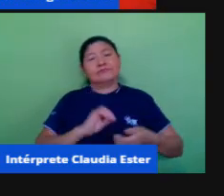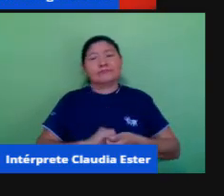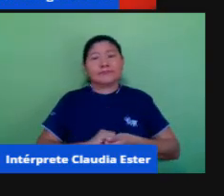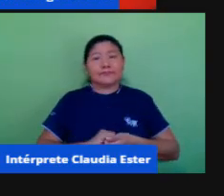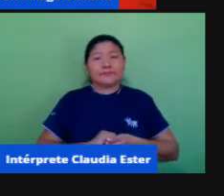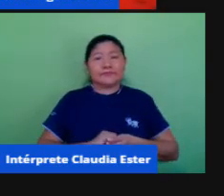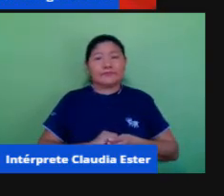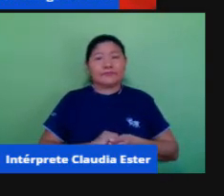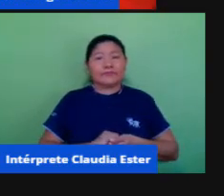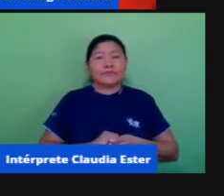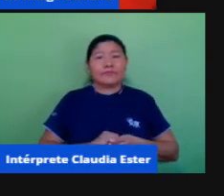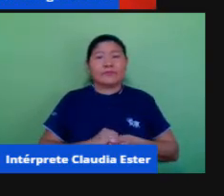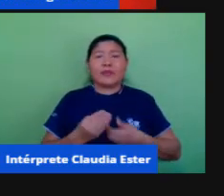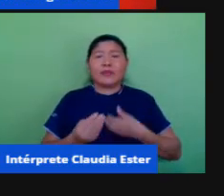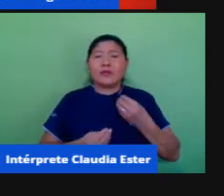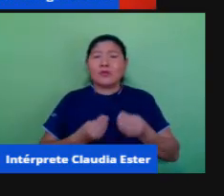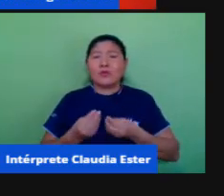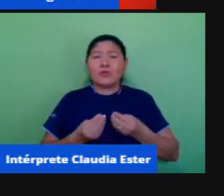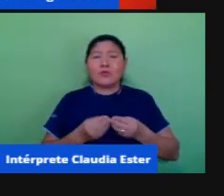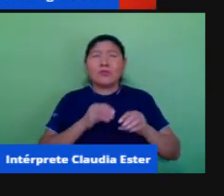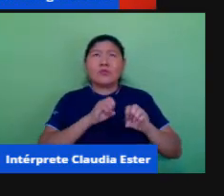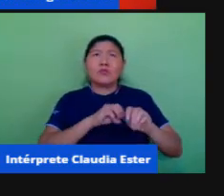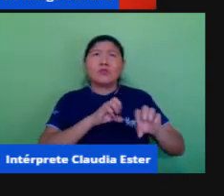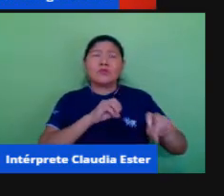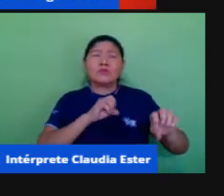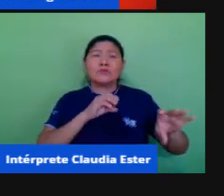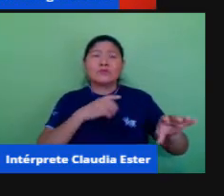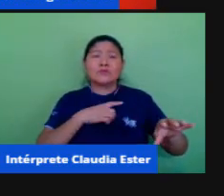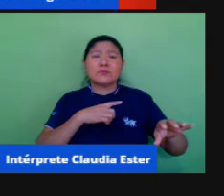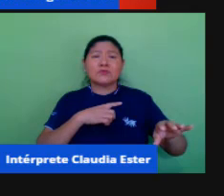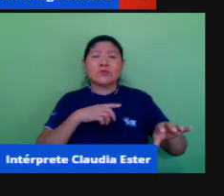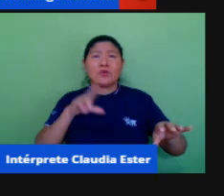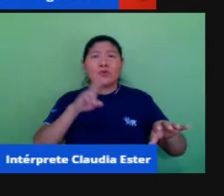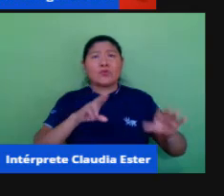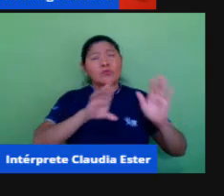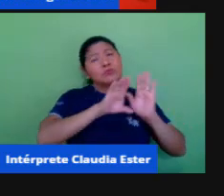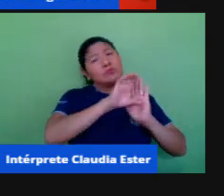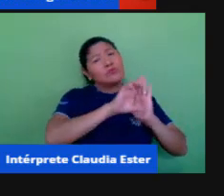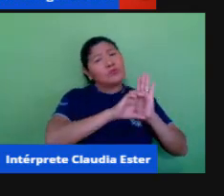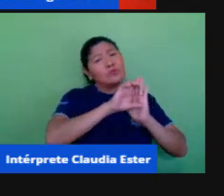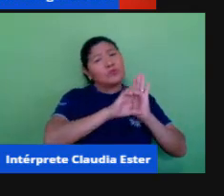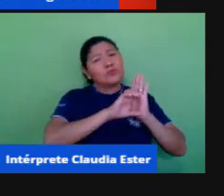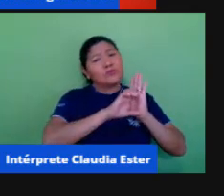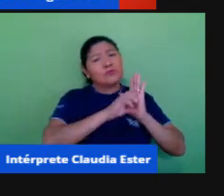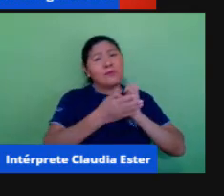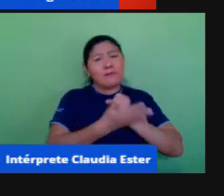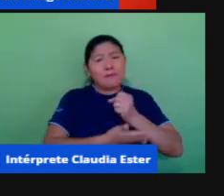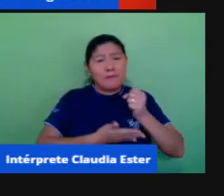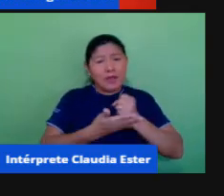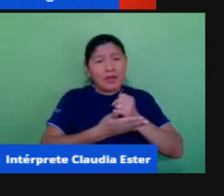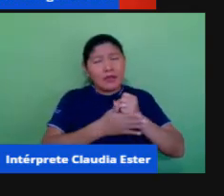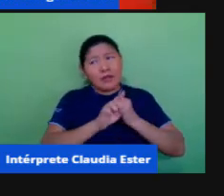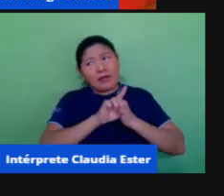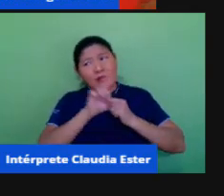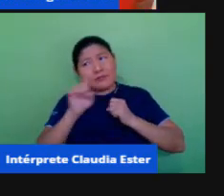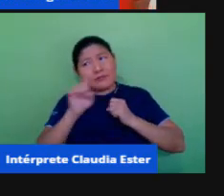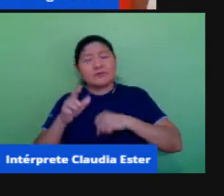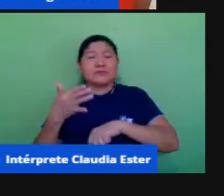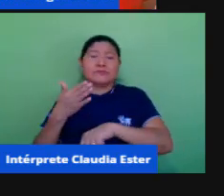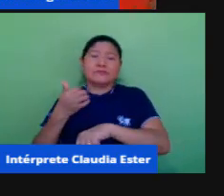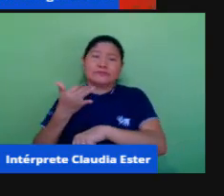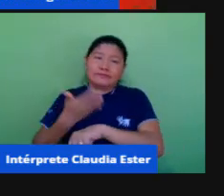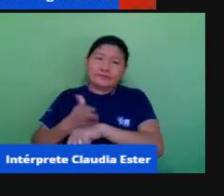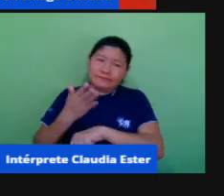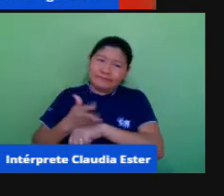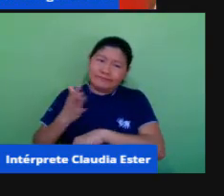Papel do professor no ensino híbrido. No ensino à distância, usa-se o conteúdo base, no ensino presencial, a prática, igualzinho à sala de